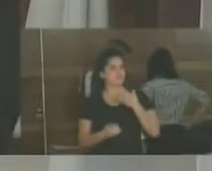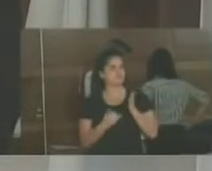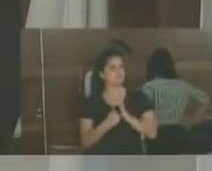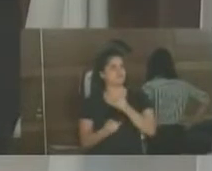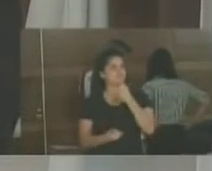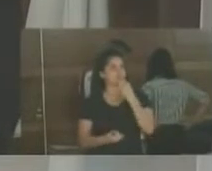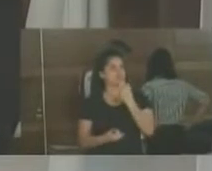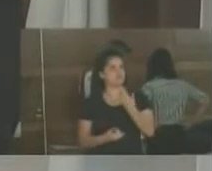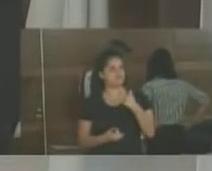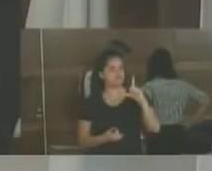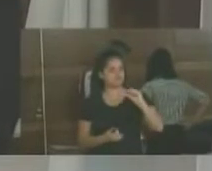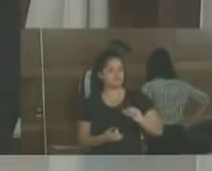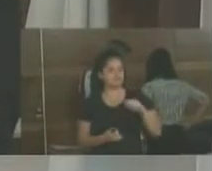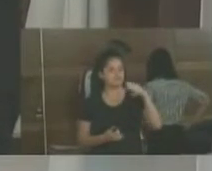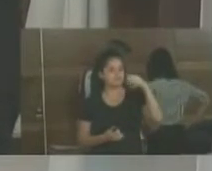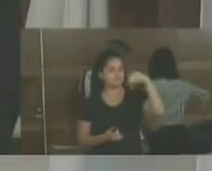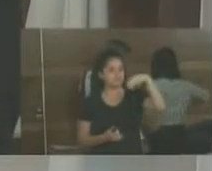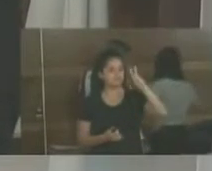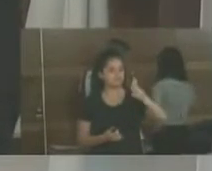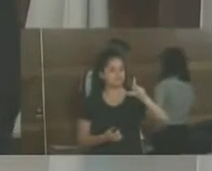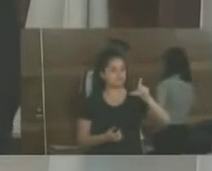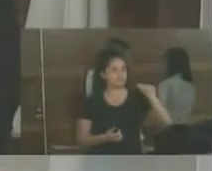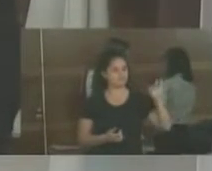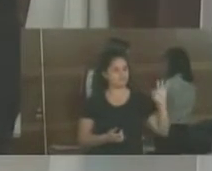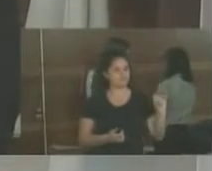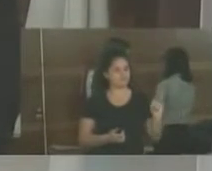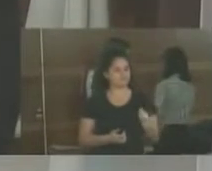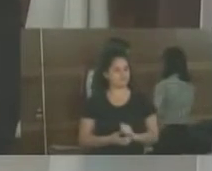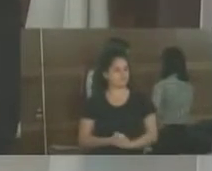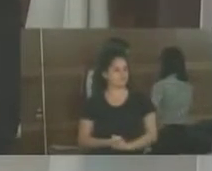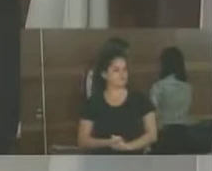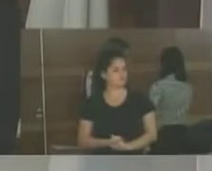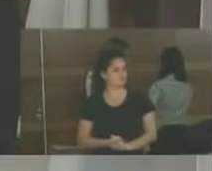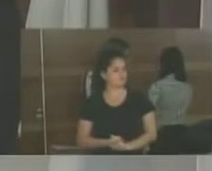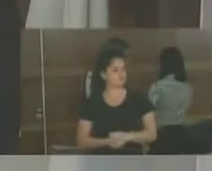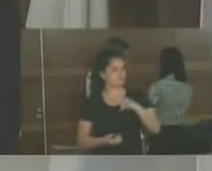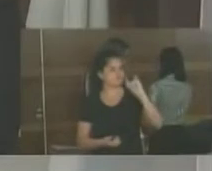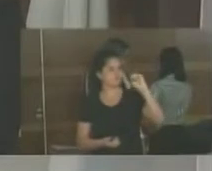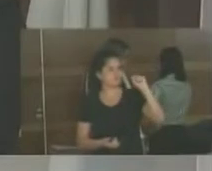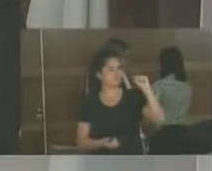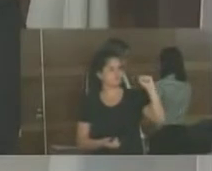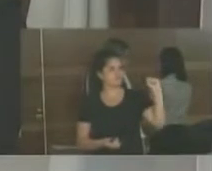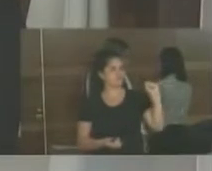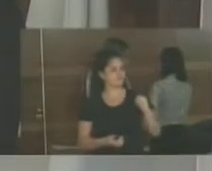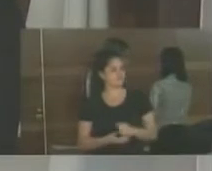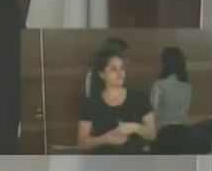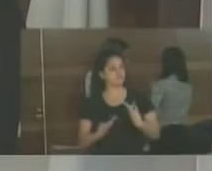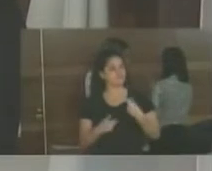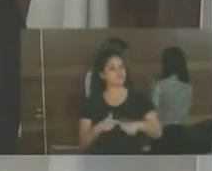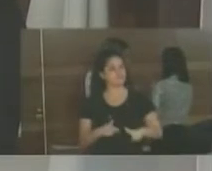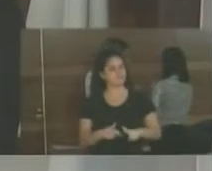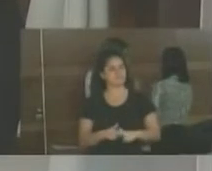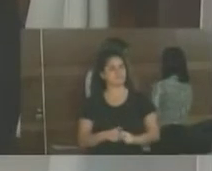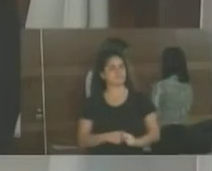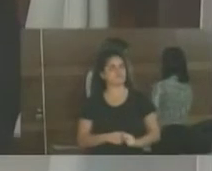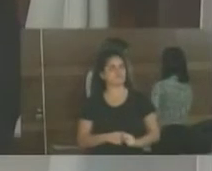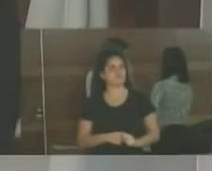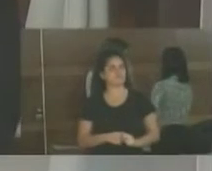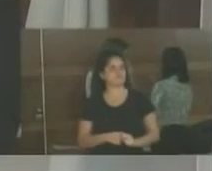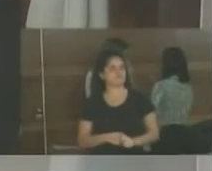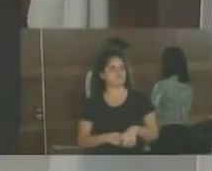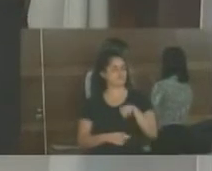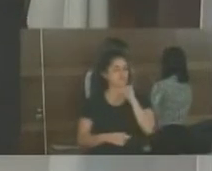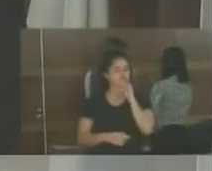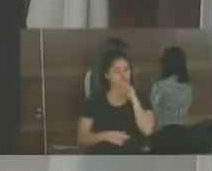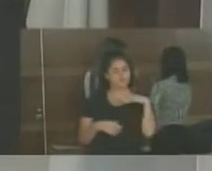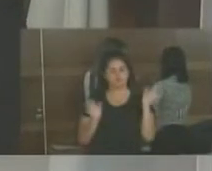na alíquota da multa no caso do ISS. O que que acontece? Lamentavelmente,